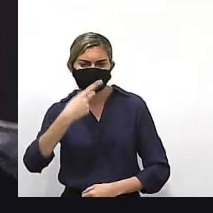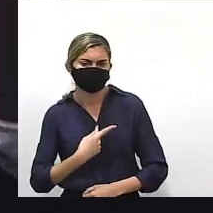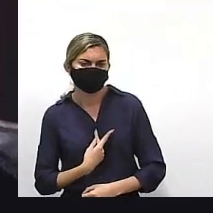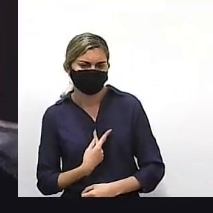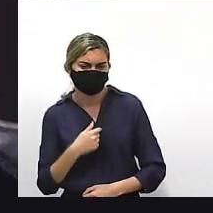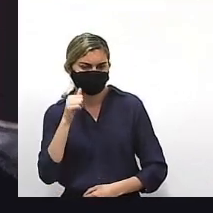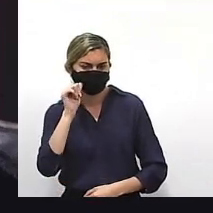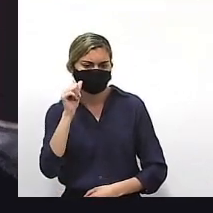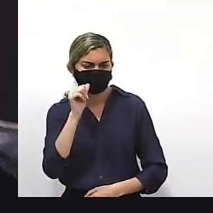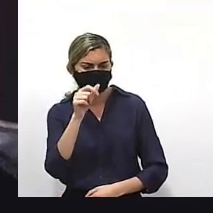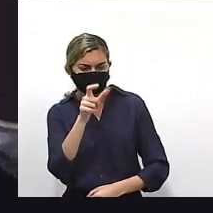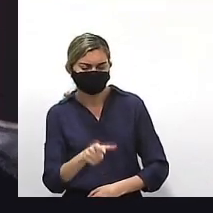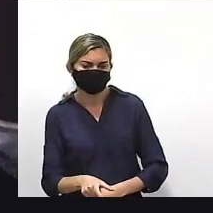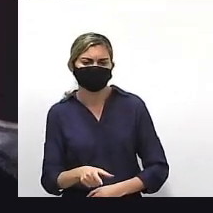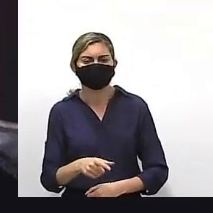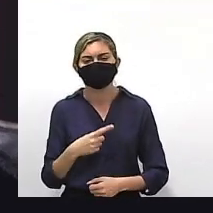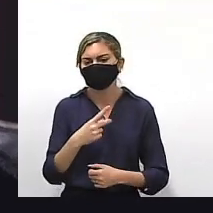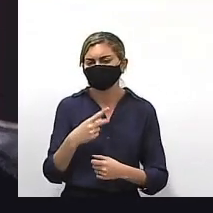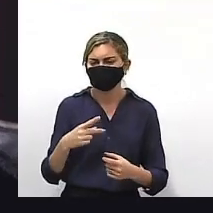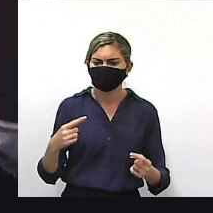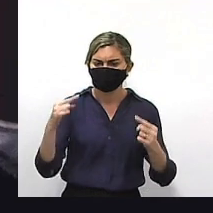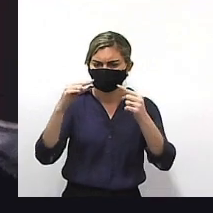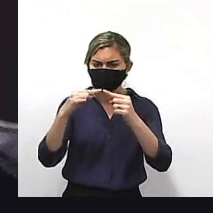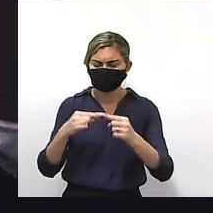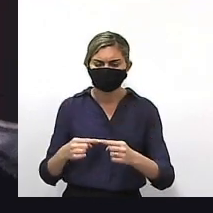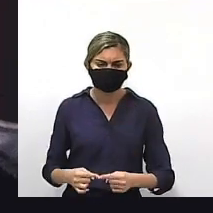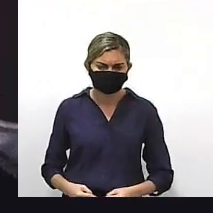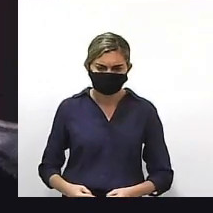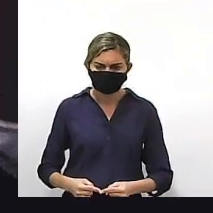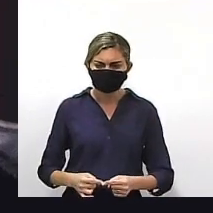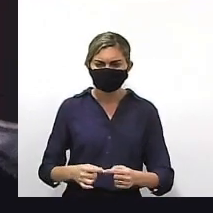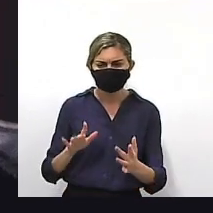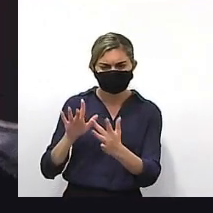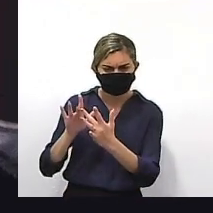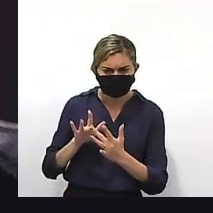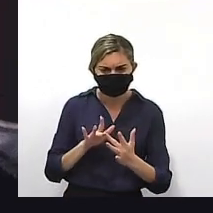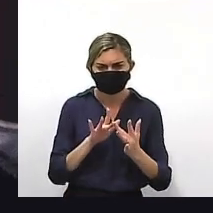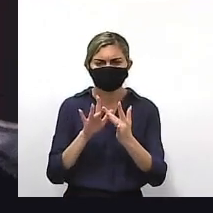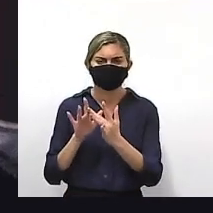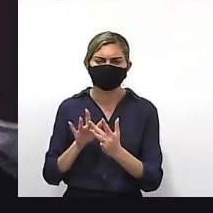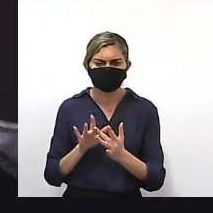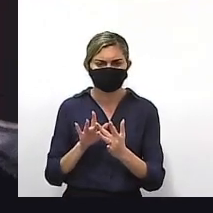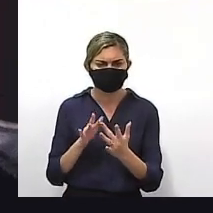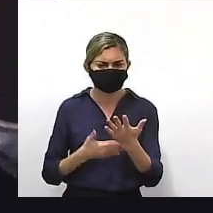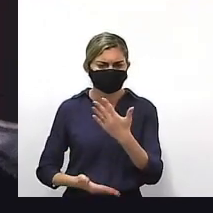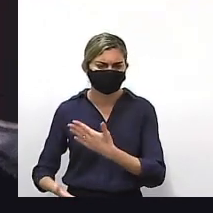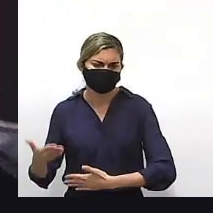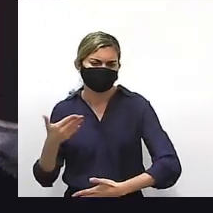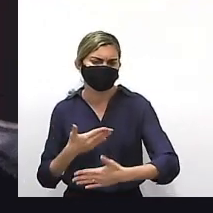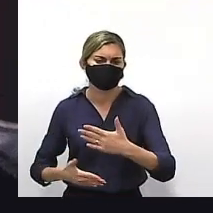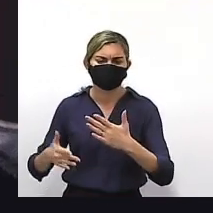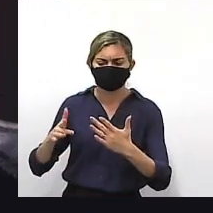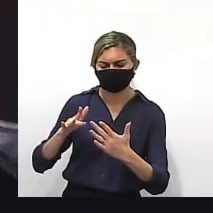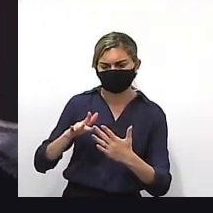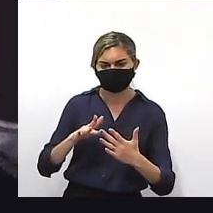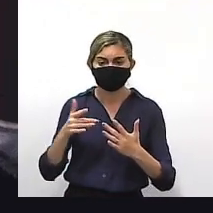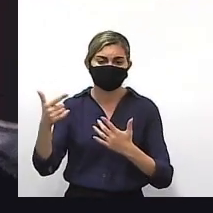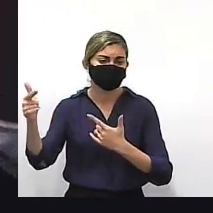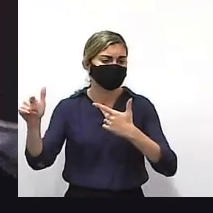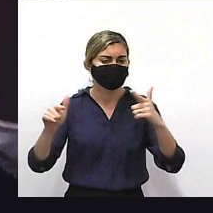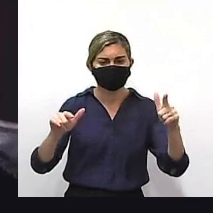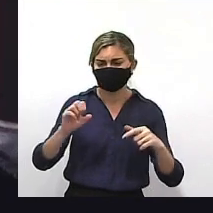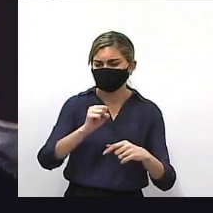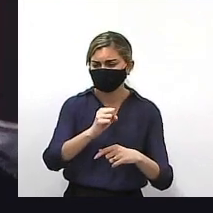uma mulher, elas se combinam, se conectam, se interseccionam com a de outras